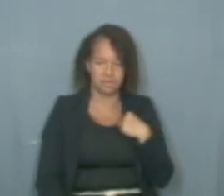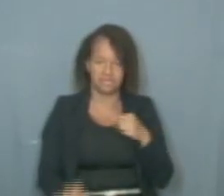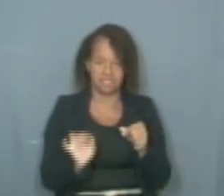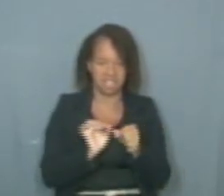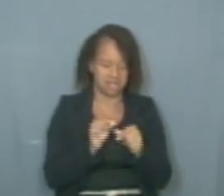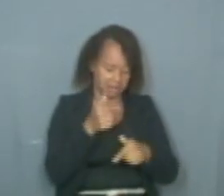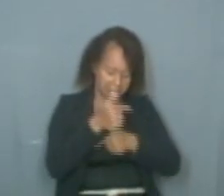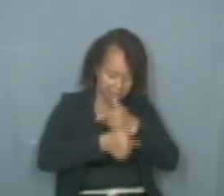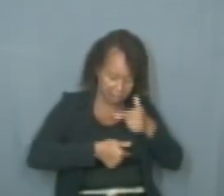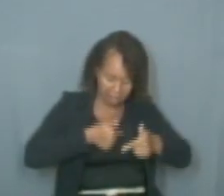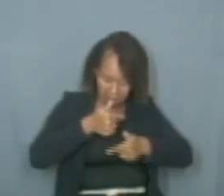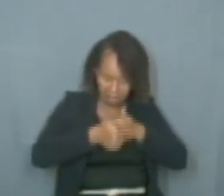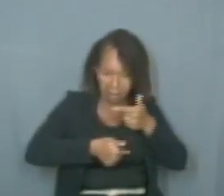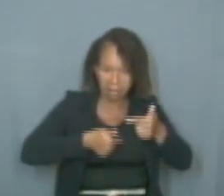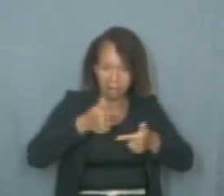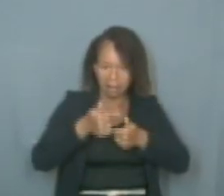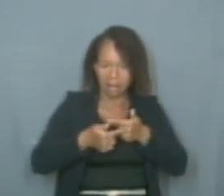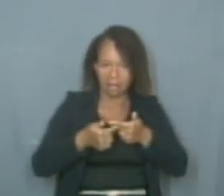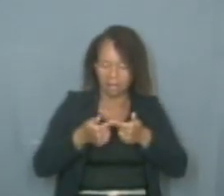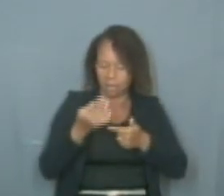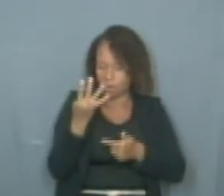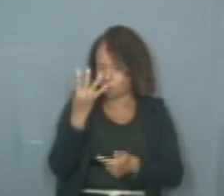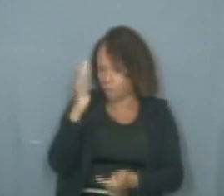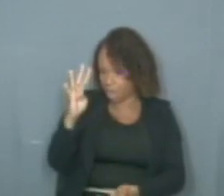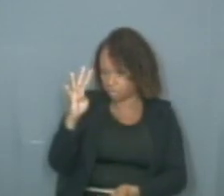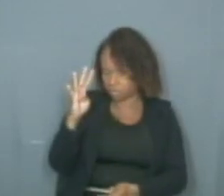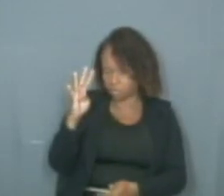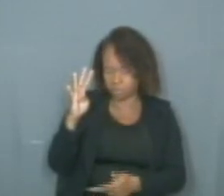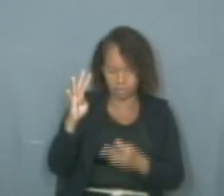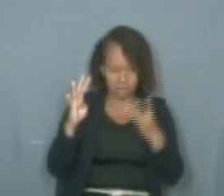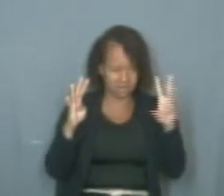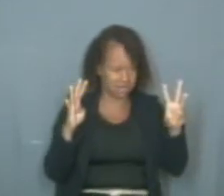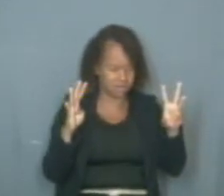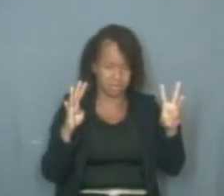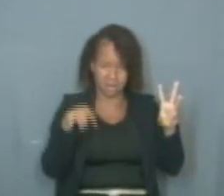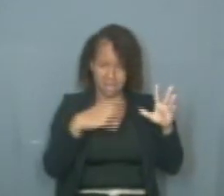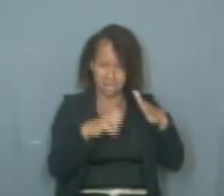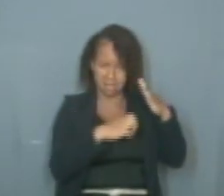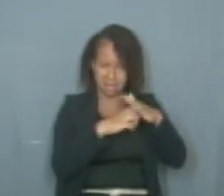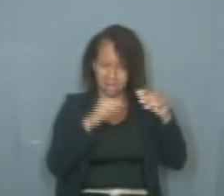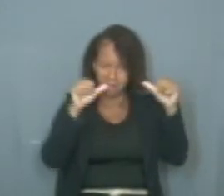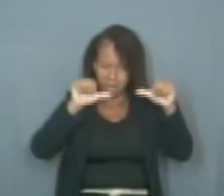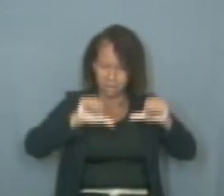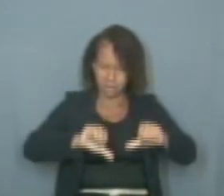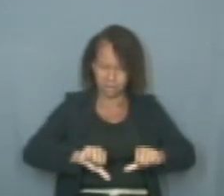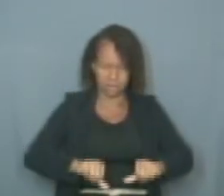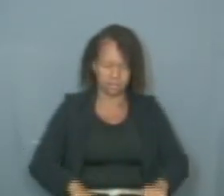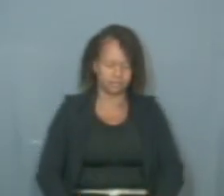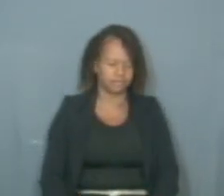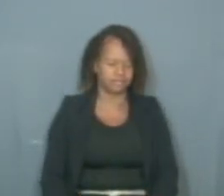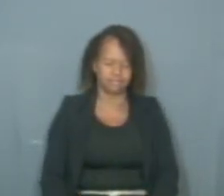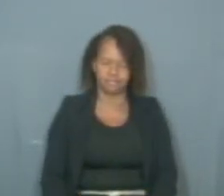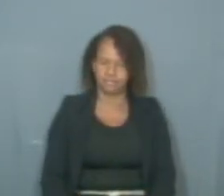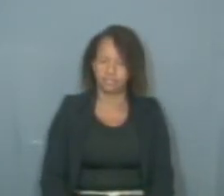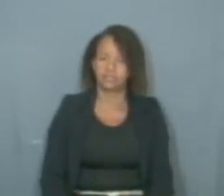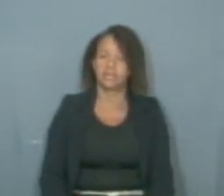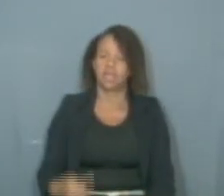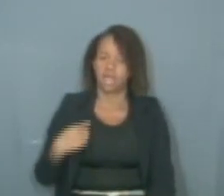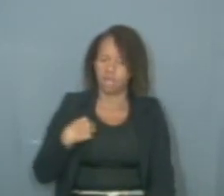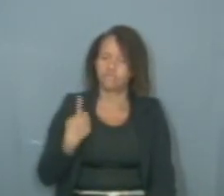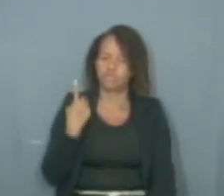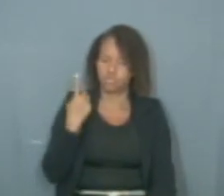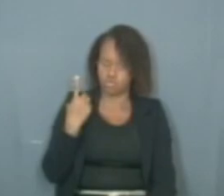fazer jornada 4x3, porque as empresas vão falir. Senhoras e senhores, eu fui uma das